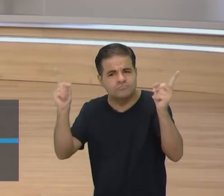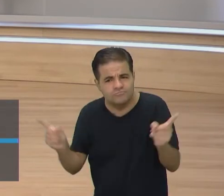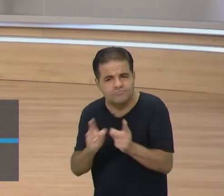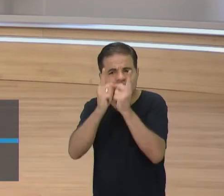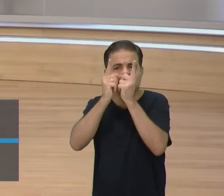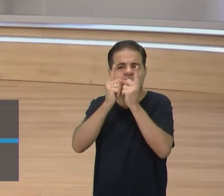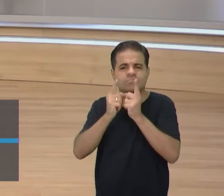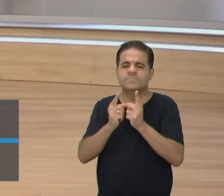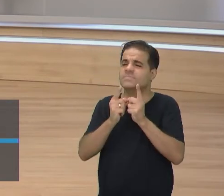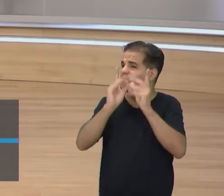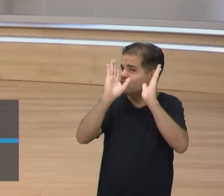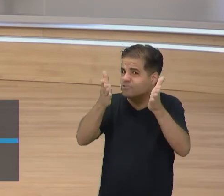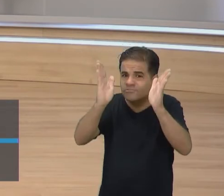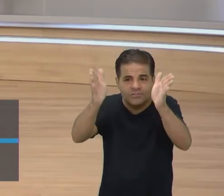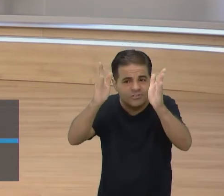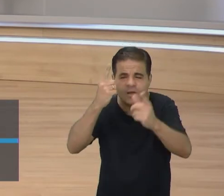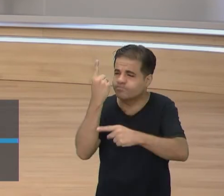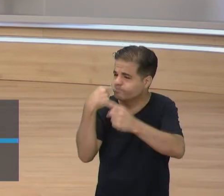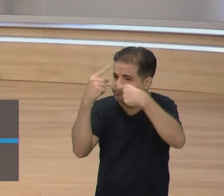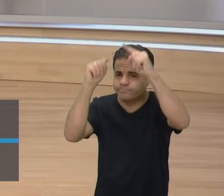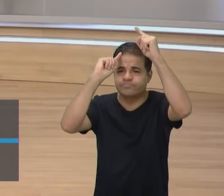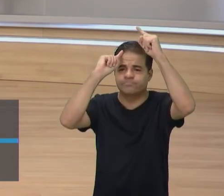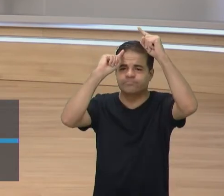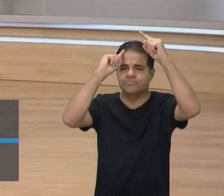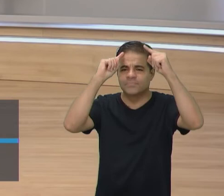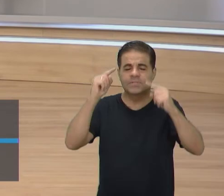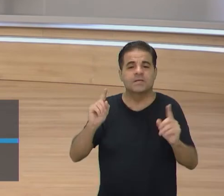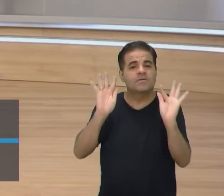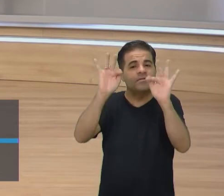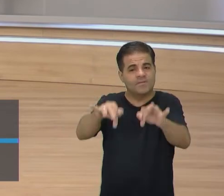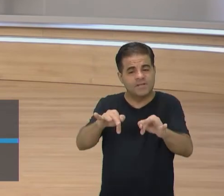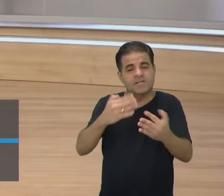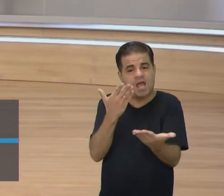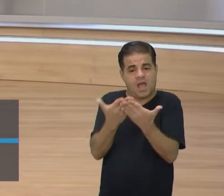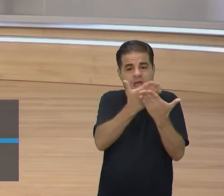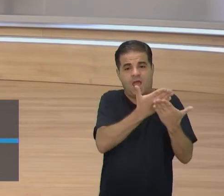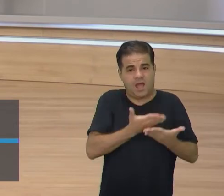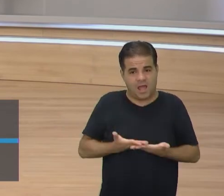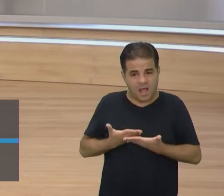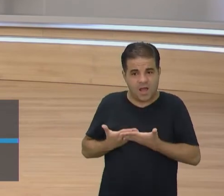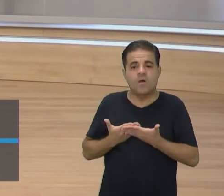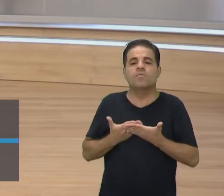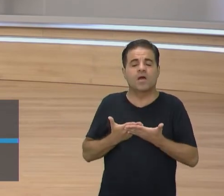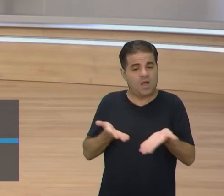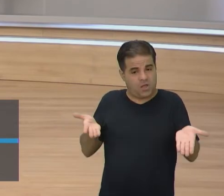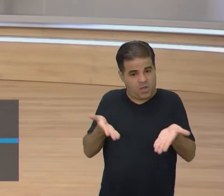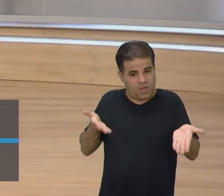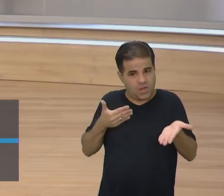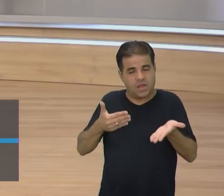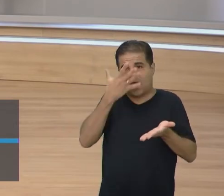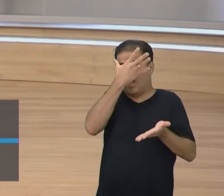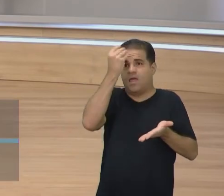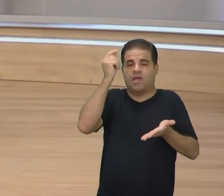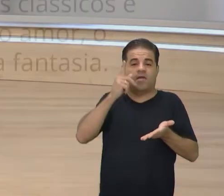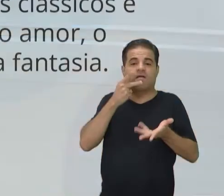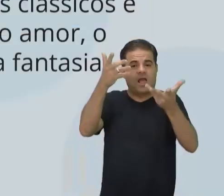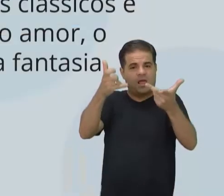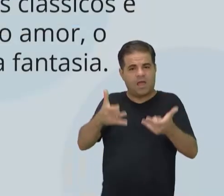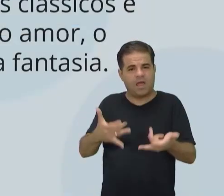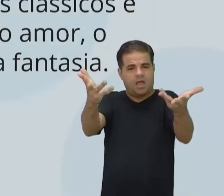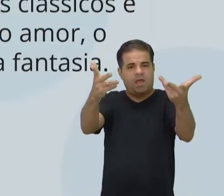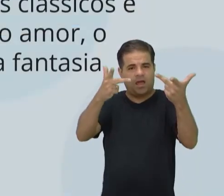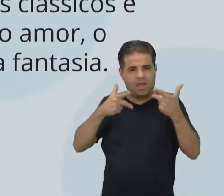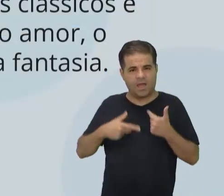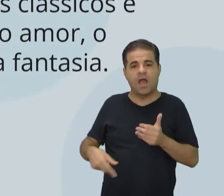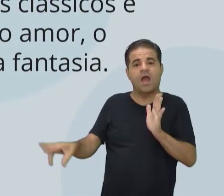Falei, não, chega, esse já superou, né? E pra finalizar a nossa aula, a gente não podia deixar de falar da maravilhosa representante